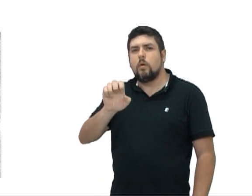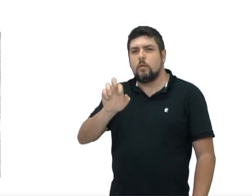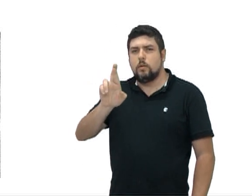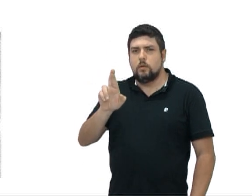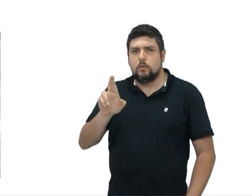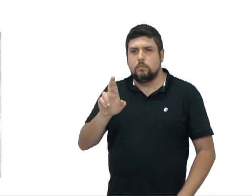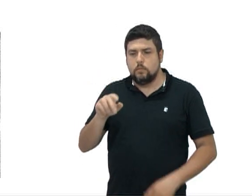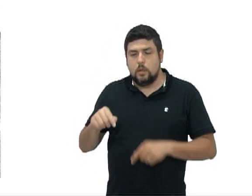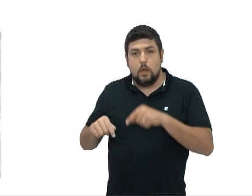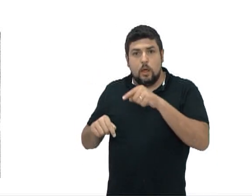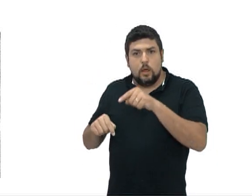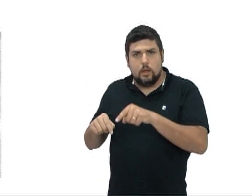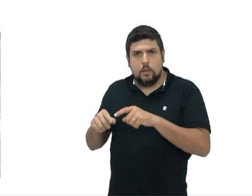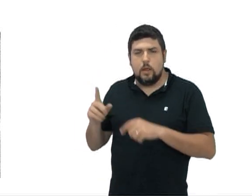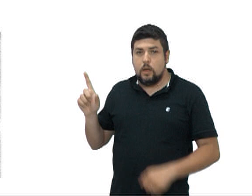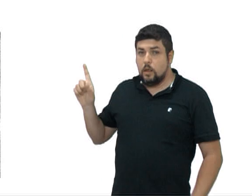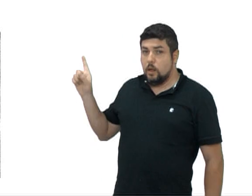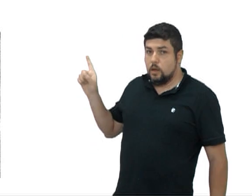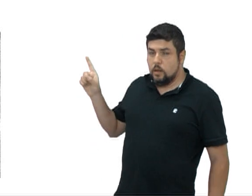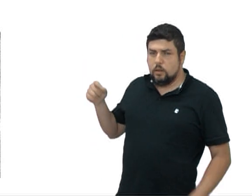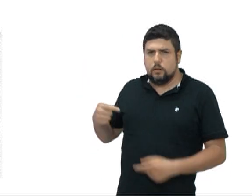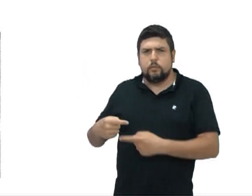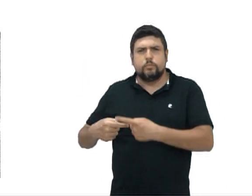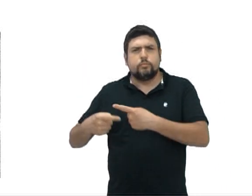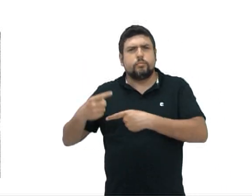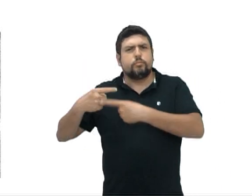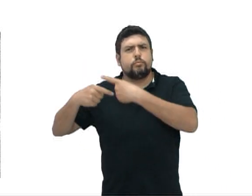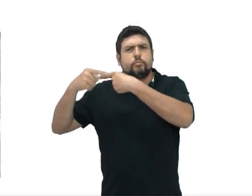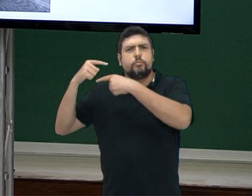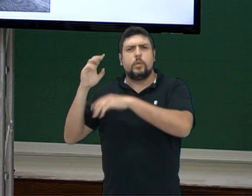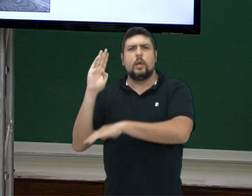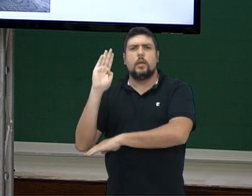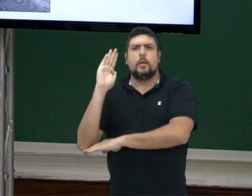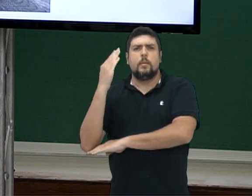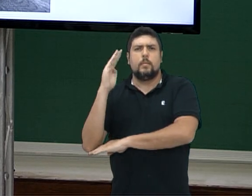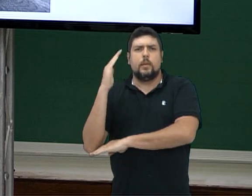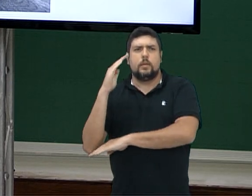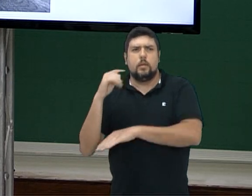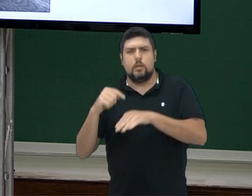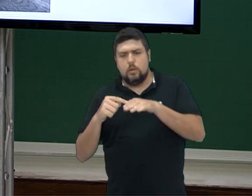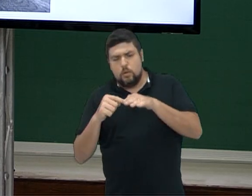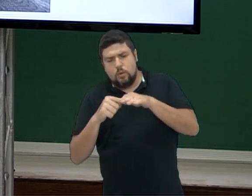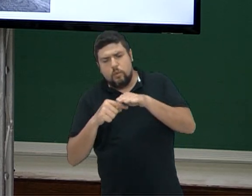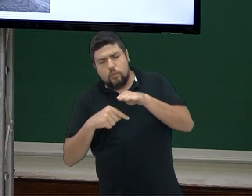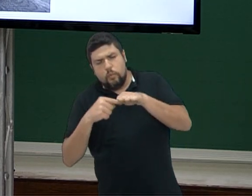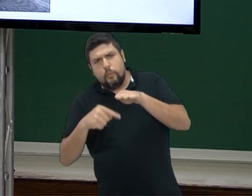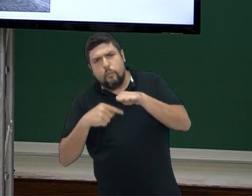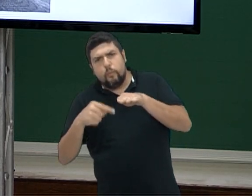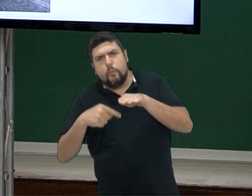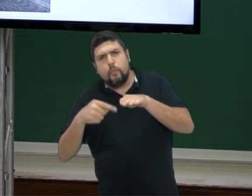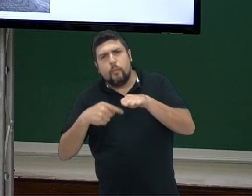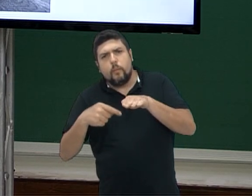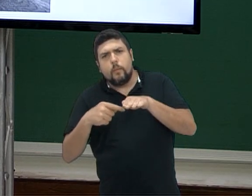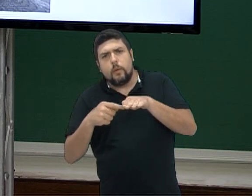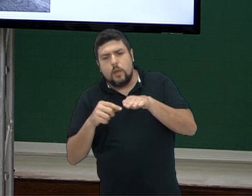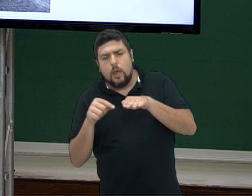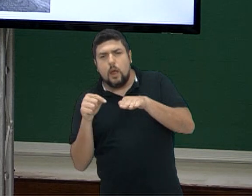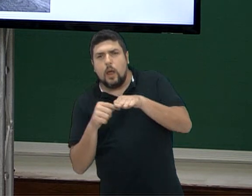gente tem hoje. É um skate feito aí basicamente de madeira e as rodinhas embaixo sem muita